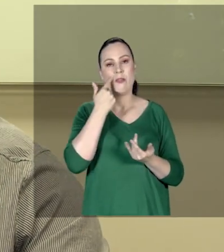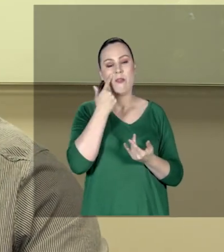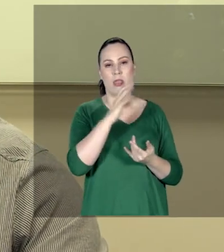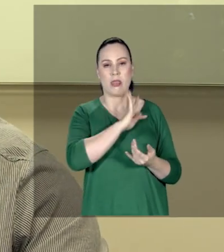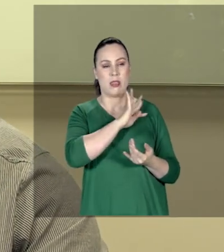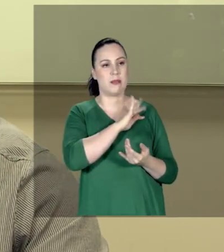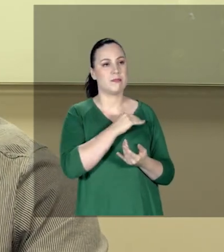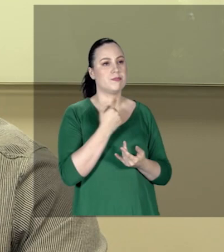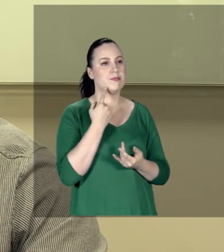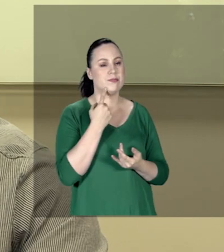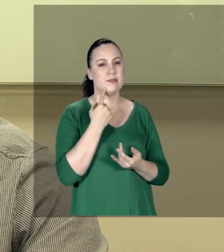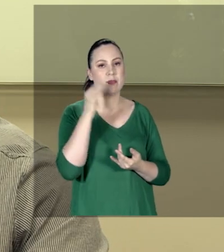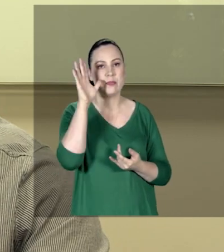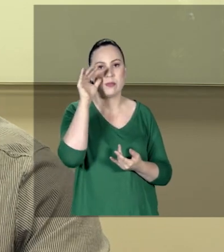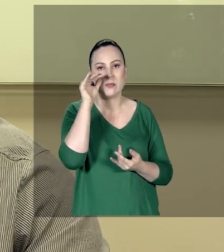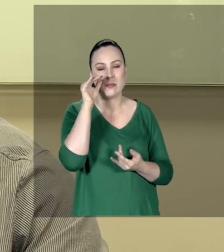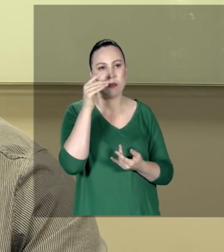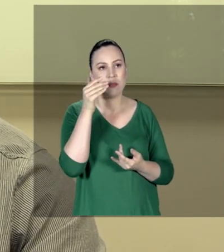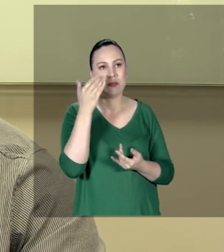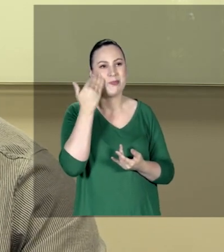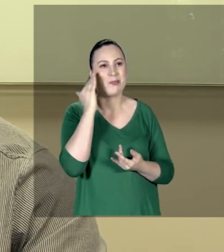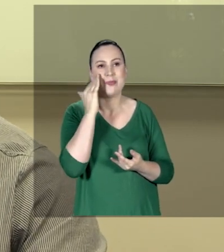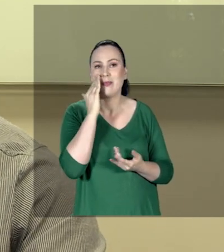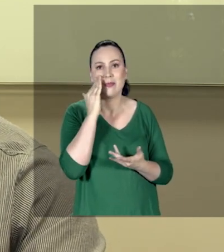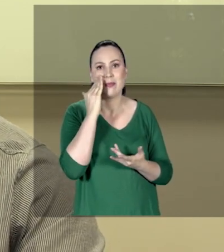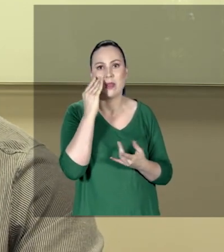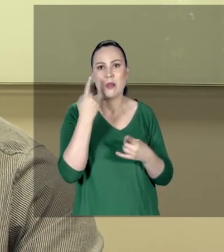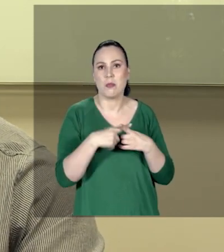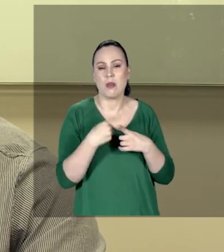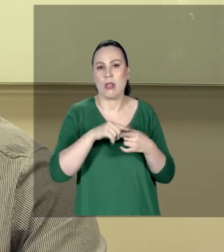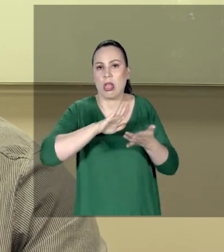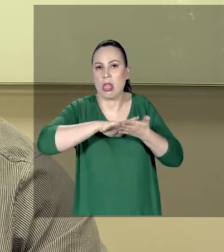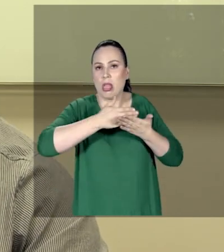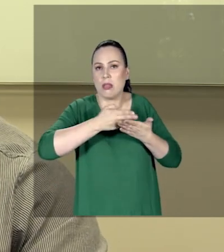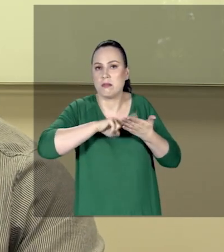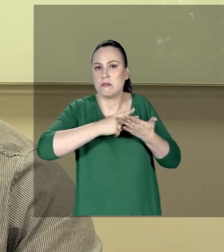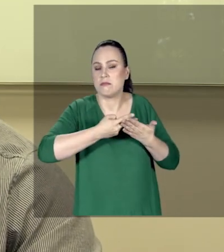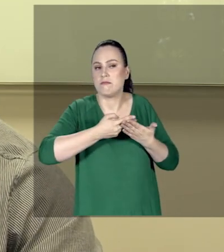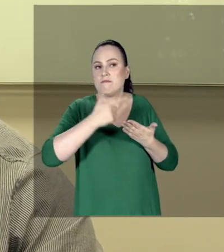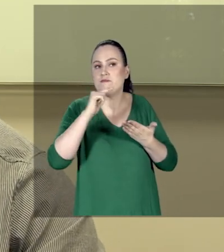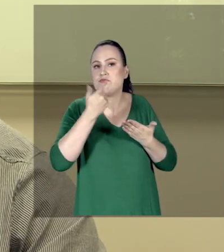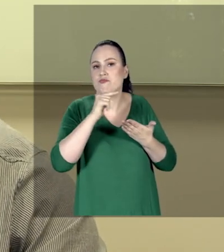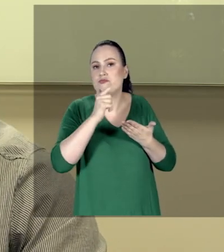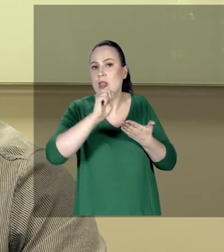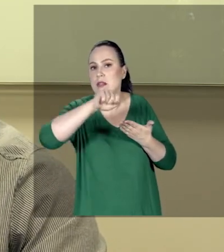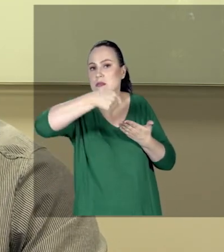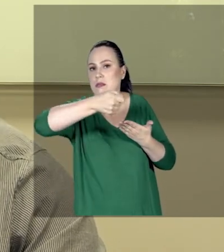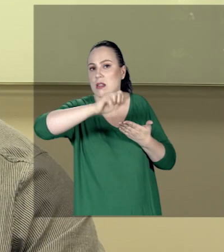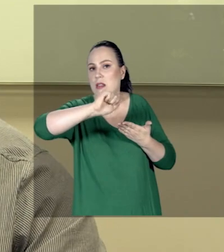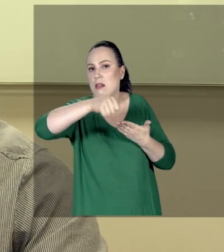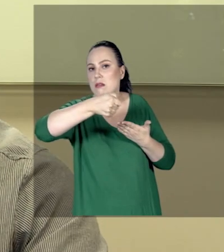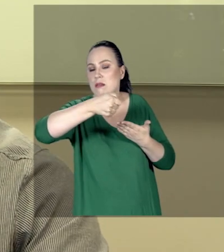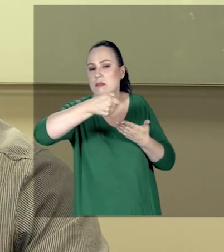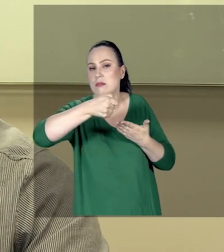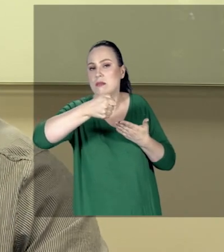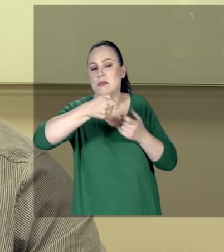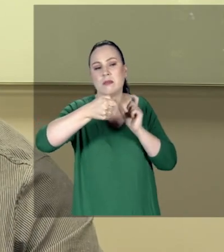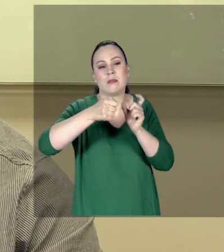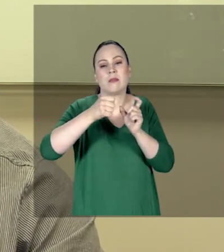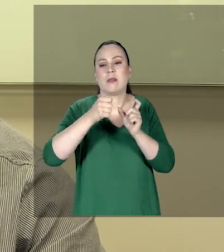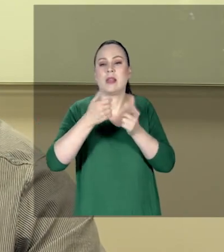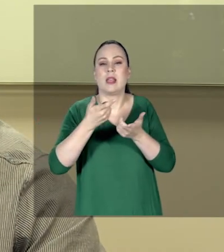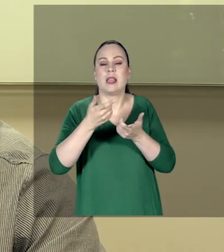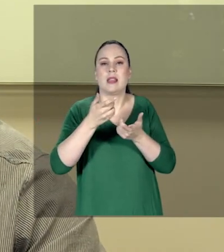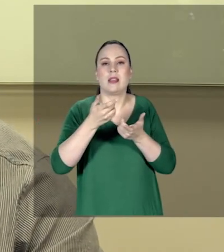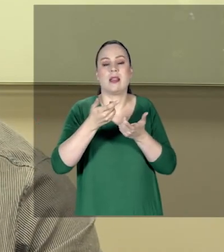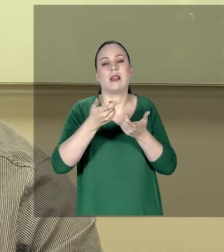deparar com o conteúdo técnico, ele fica sem entender o que está acontecendo. Porque o intérprete não tem palavras para